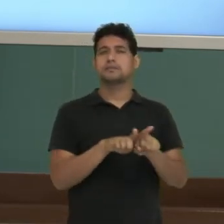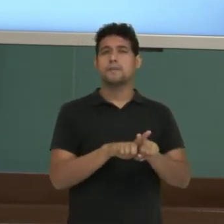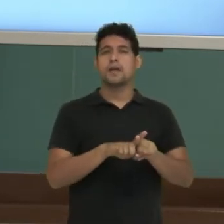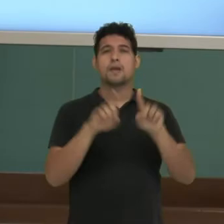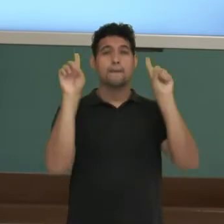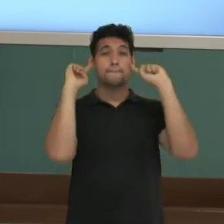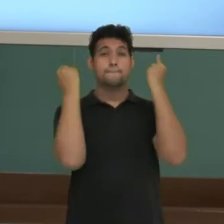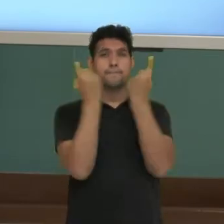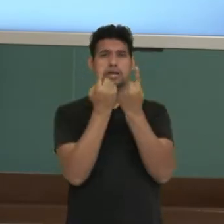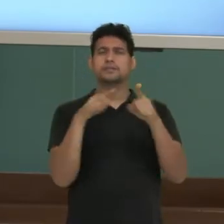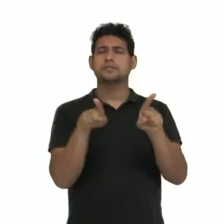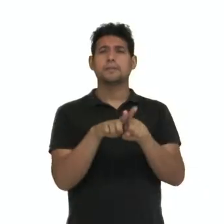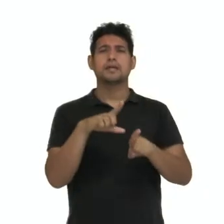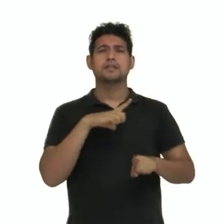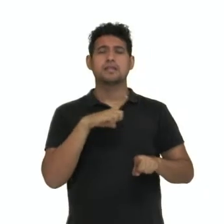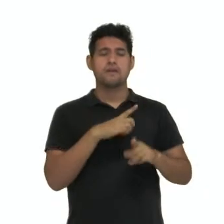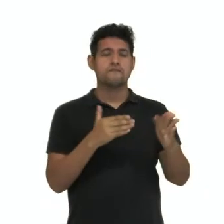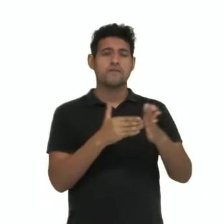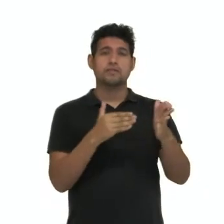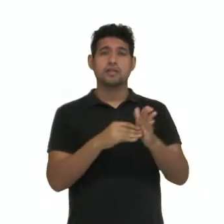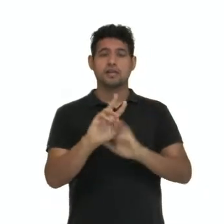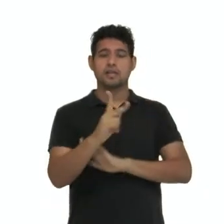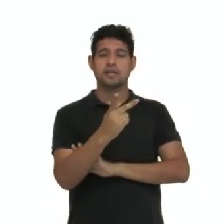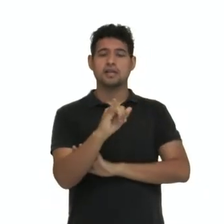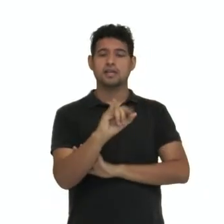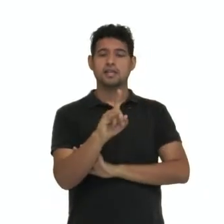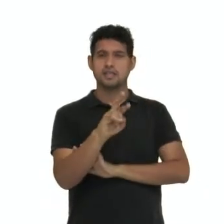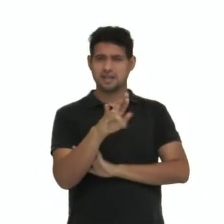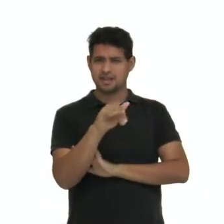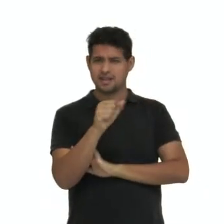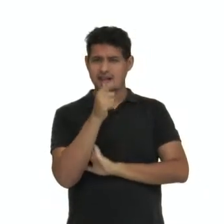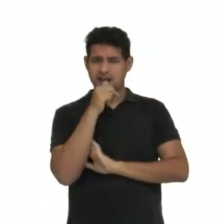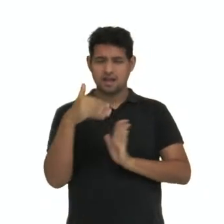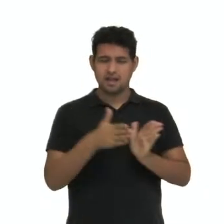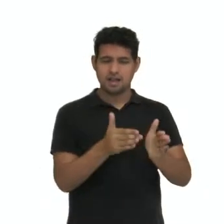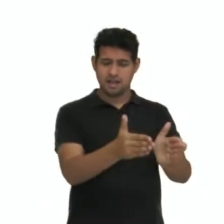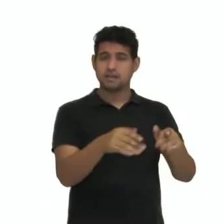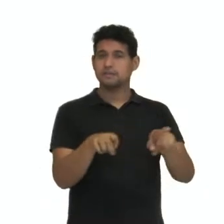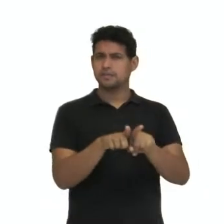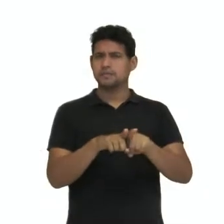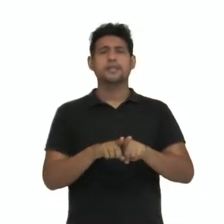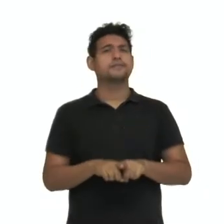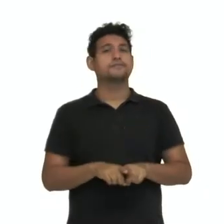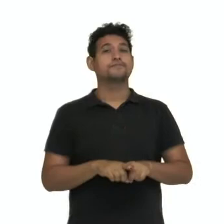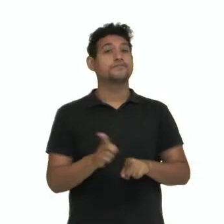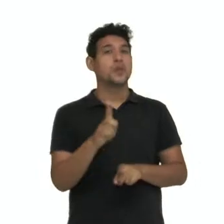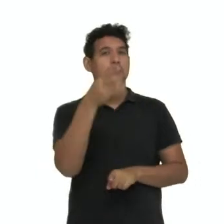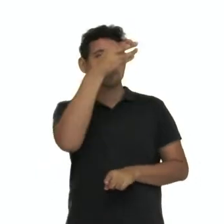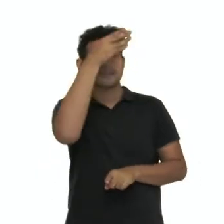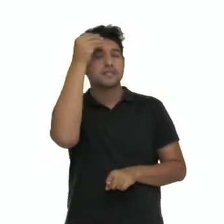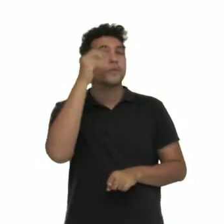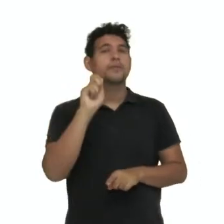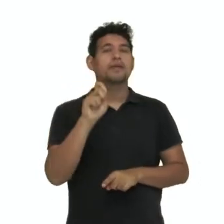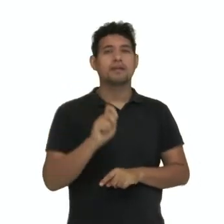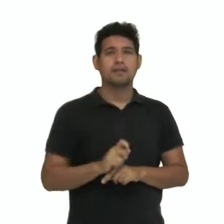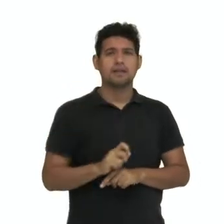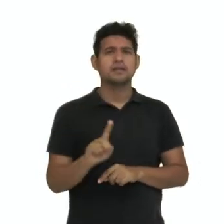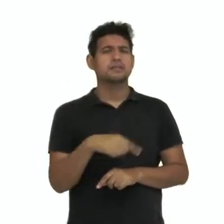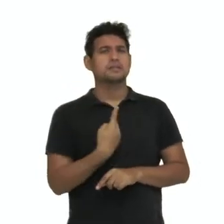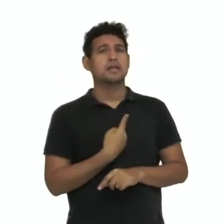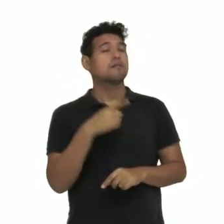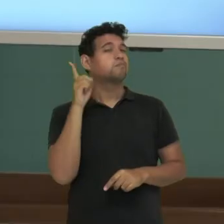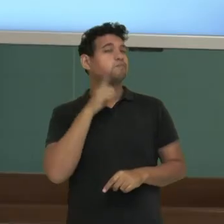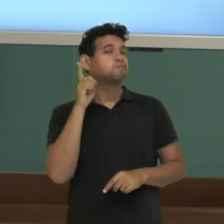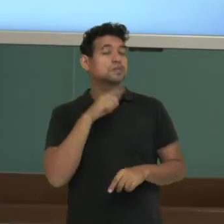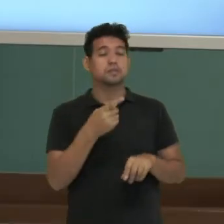temos fronteiras hídricas, que nós temos com o Oceano Atlântico e o Oceano Pacífico. Sem esquecer, naturalmente, que Estados